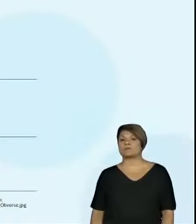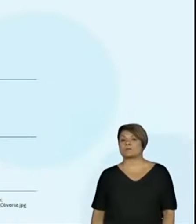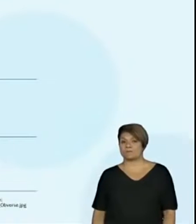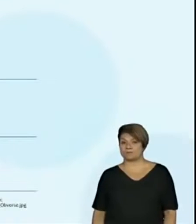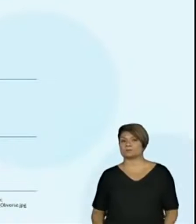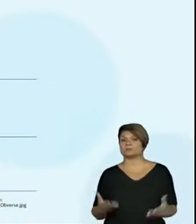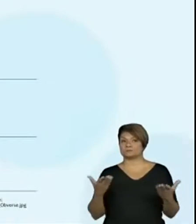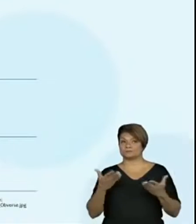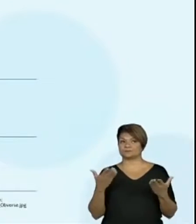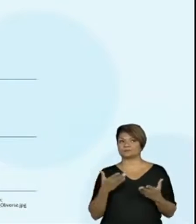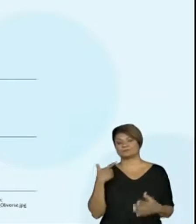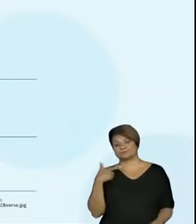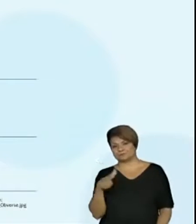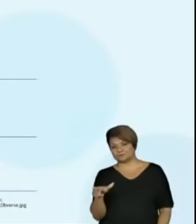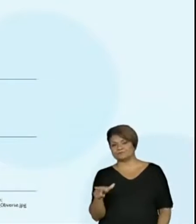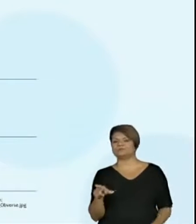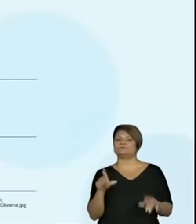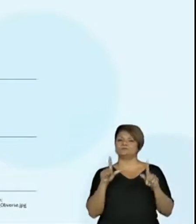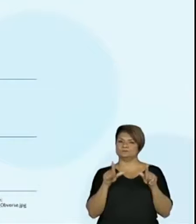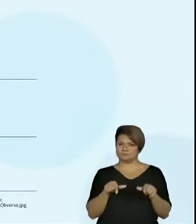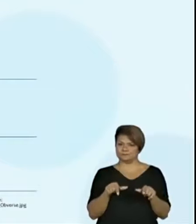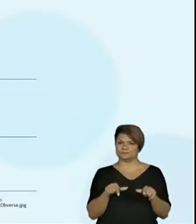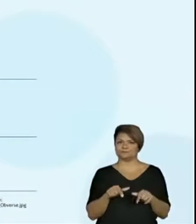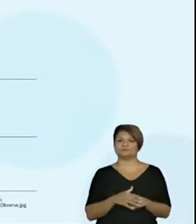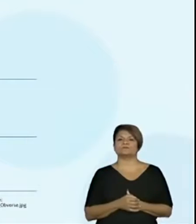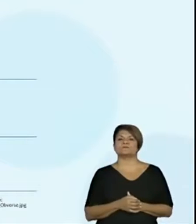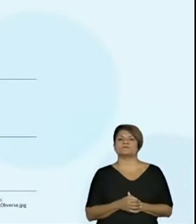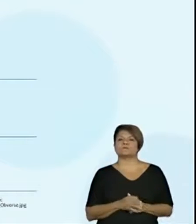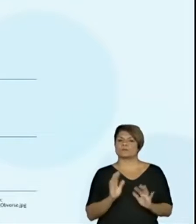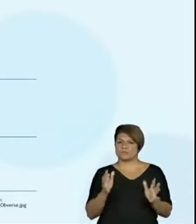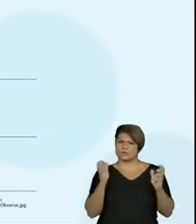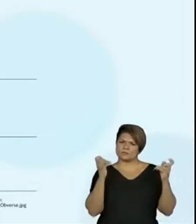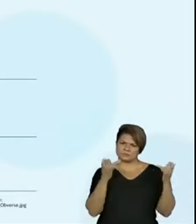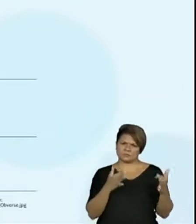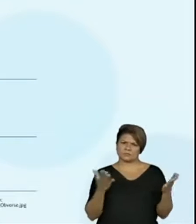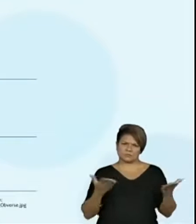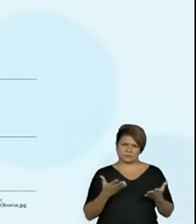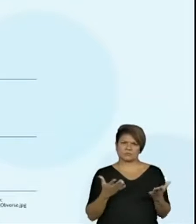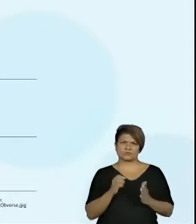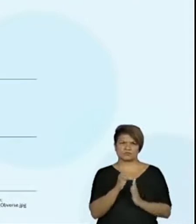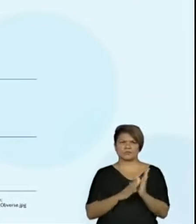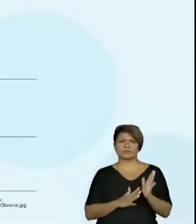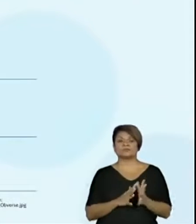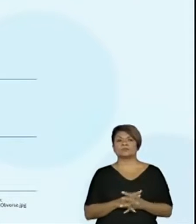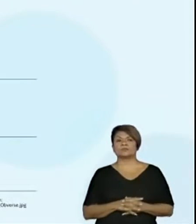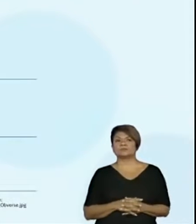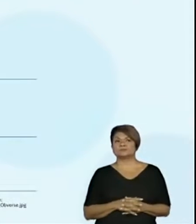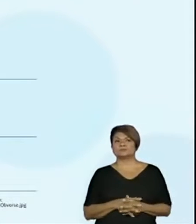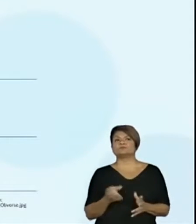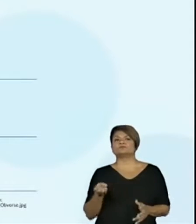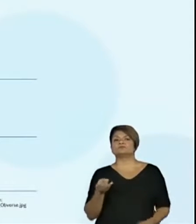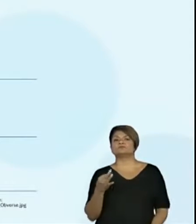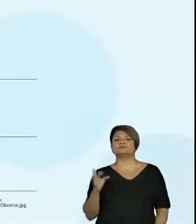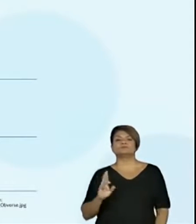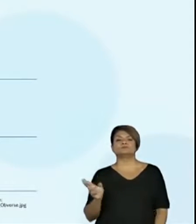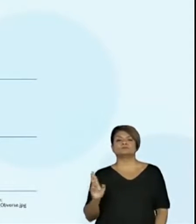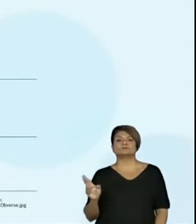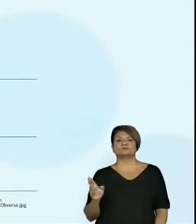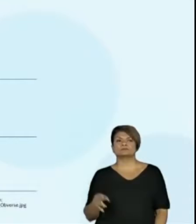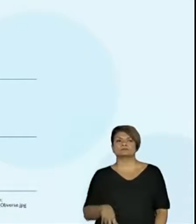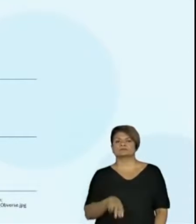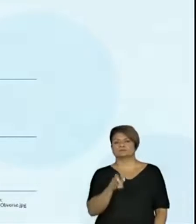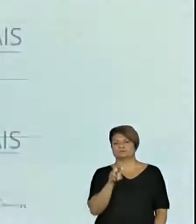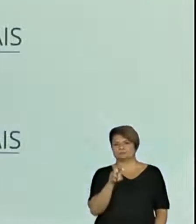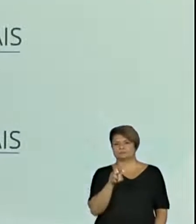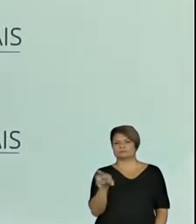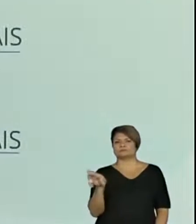retomar agora, porque a gente já passou naquele primeiro momento a explicação, mas agora aqui... Quantos reais eu tenho aqui?